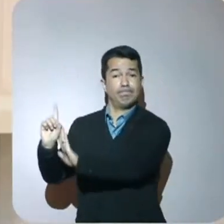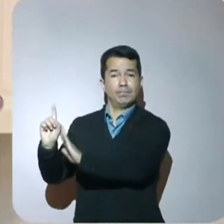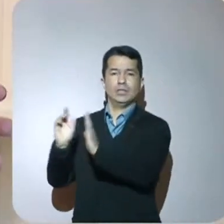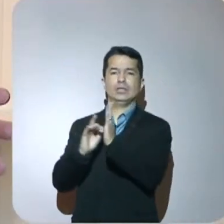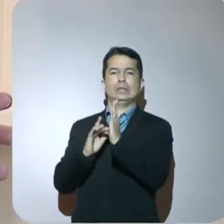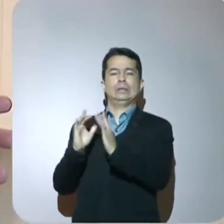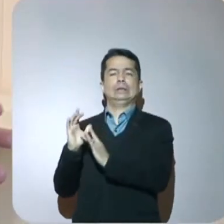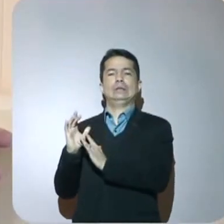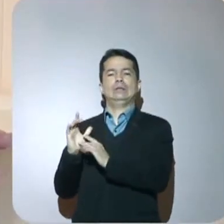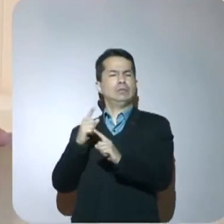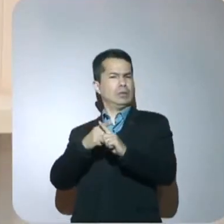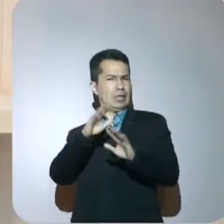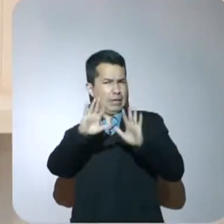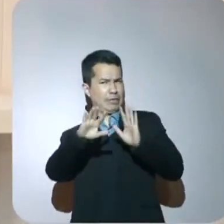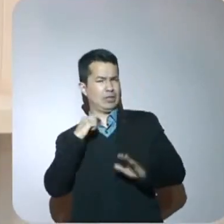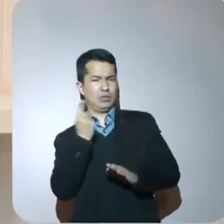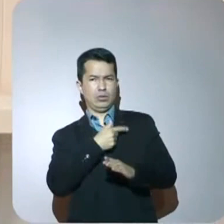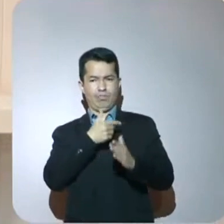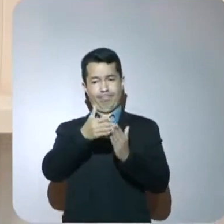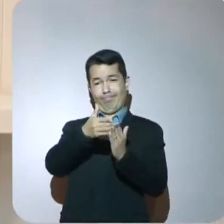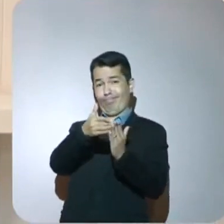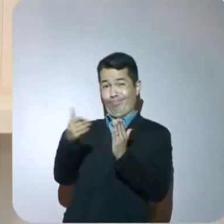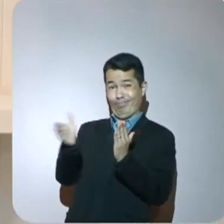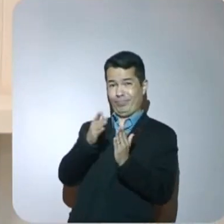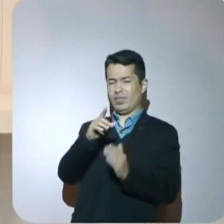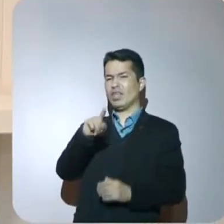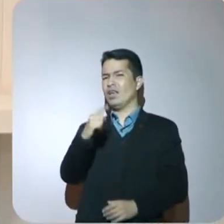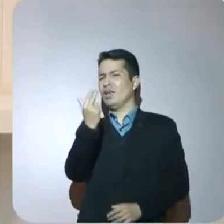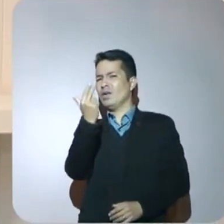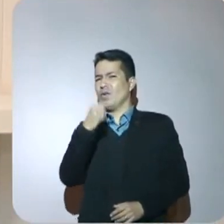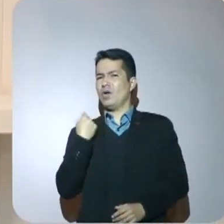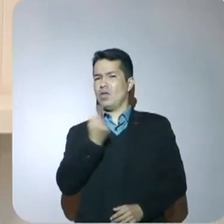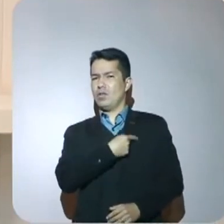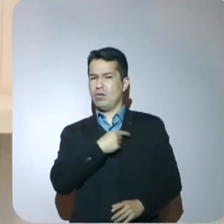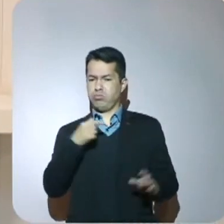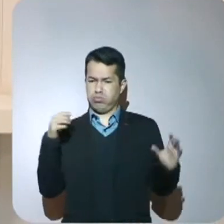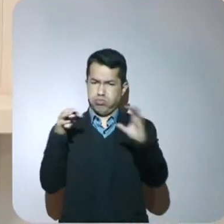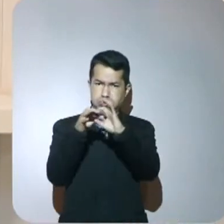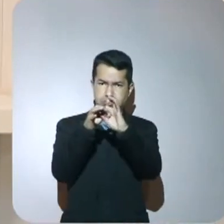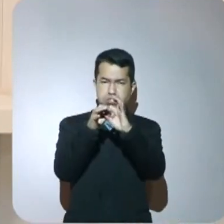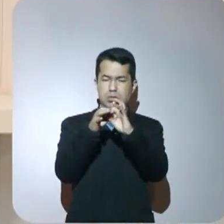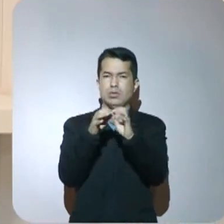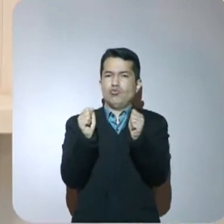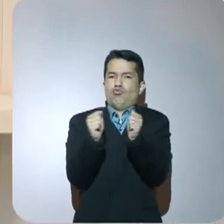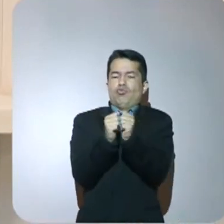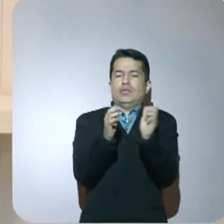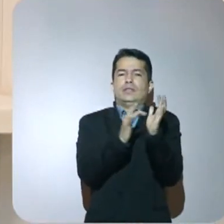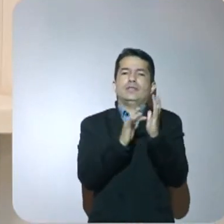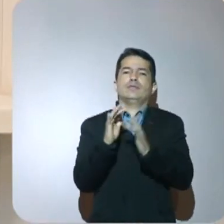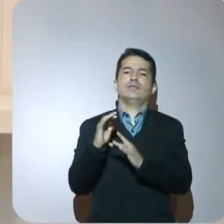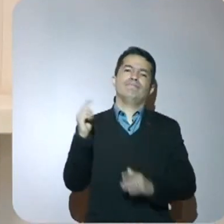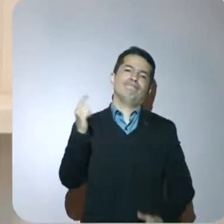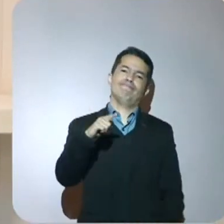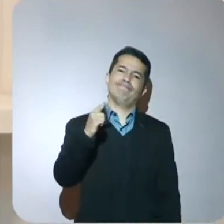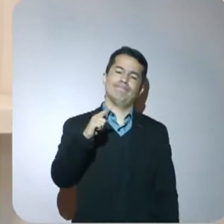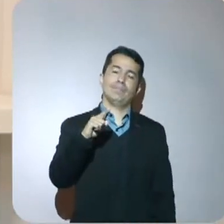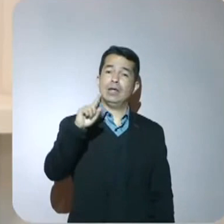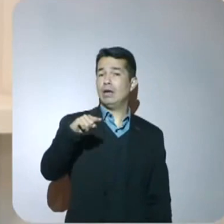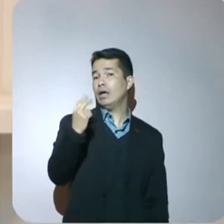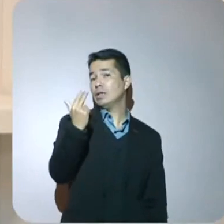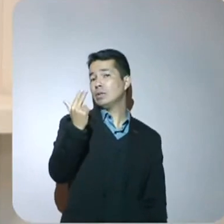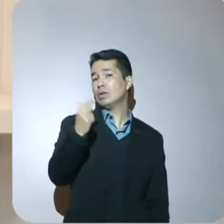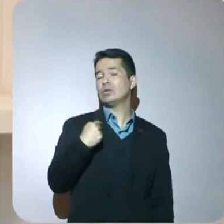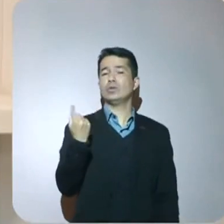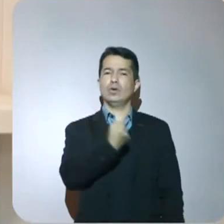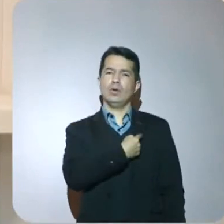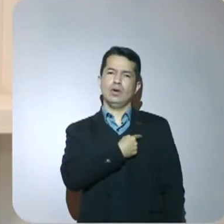sai fora da comunhão, é como se a gente tirasse uma brasa fora do braseiro. Ela vai